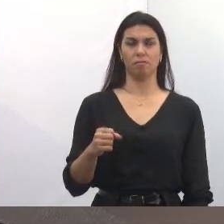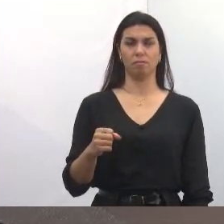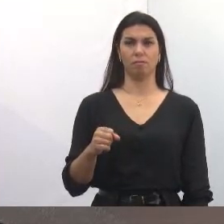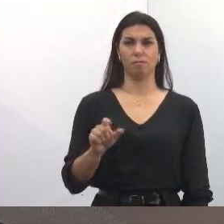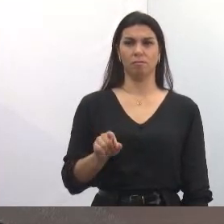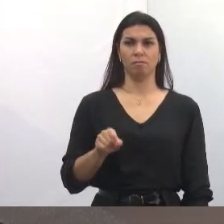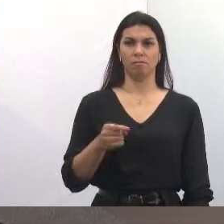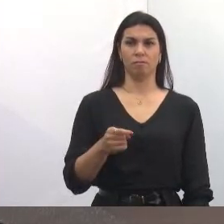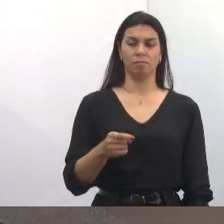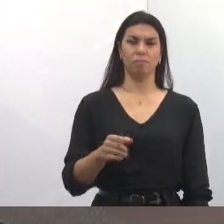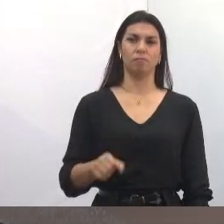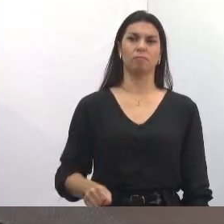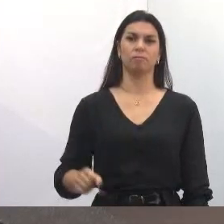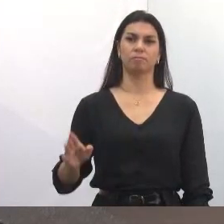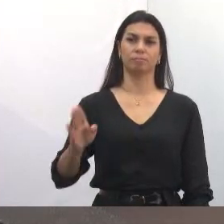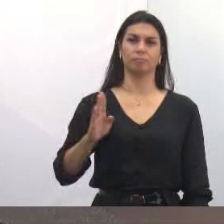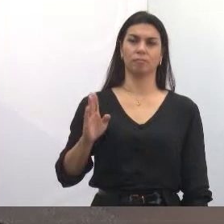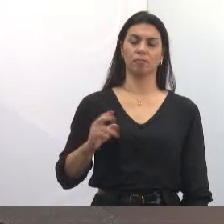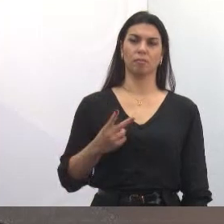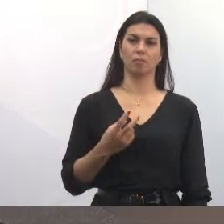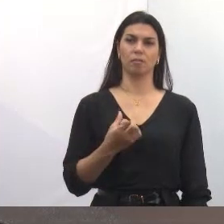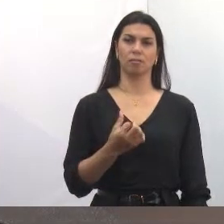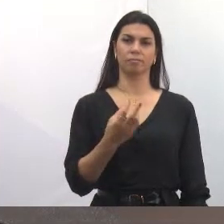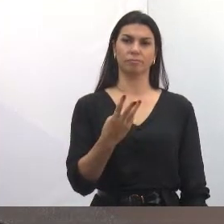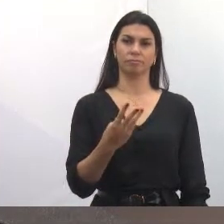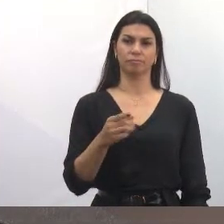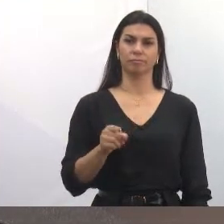R$ 5.633.688.089, pensionista